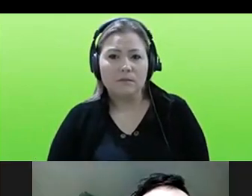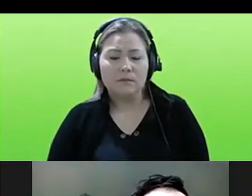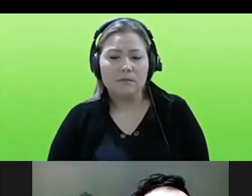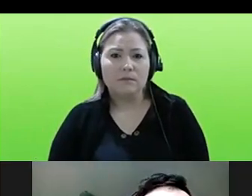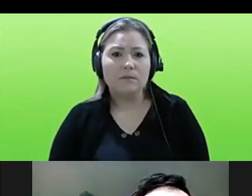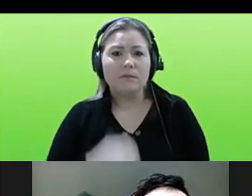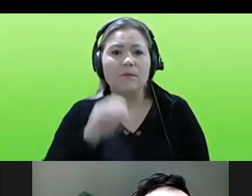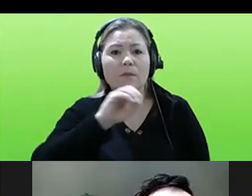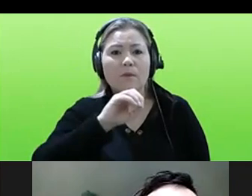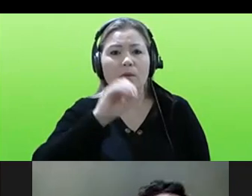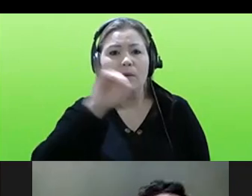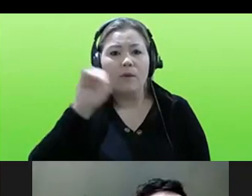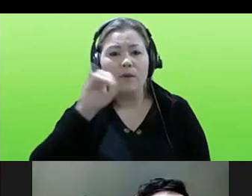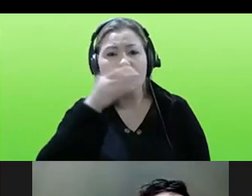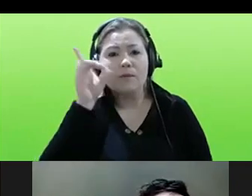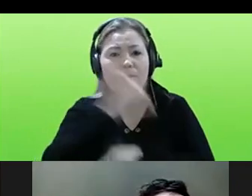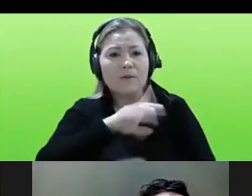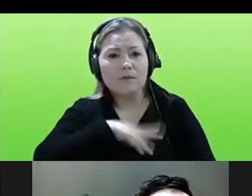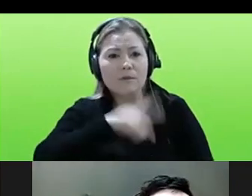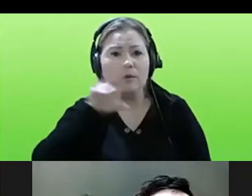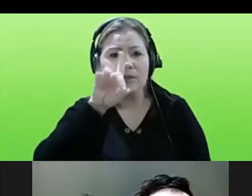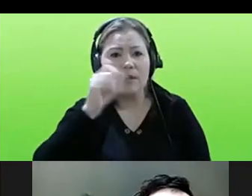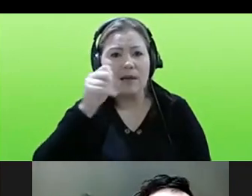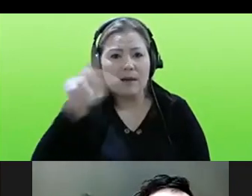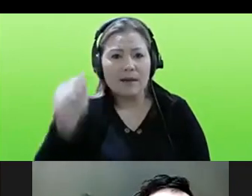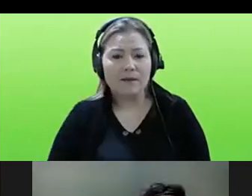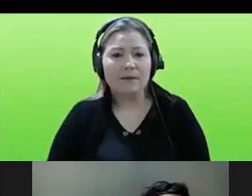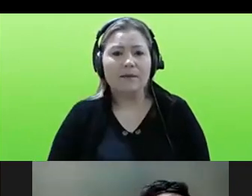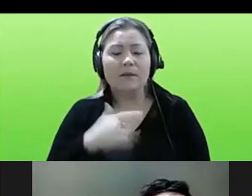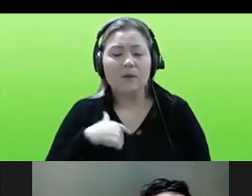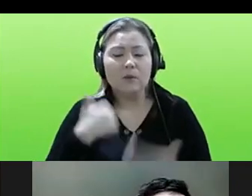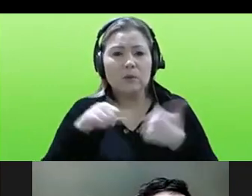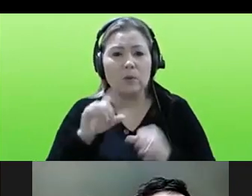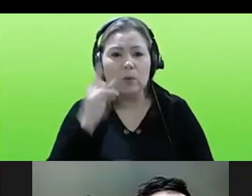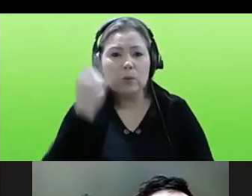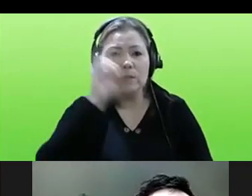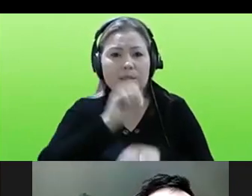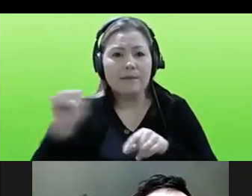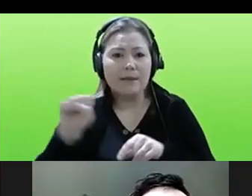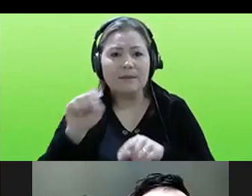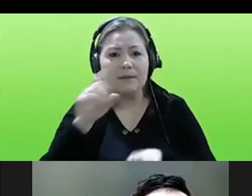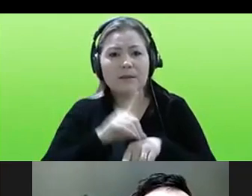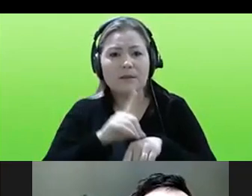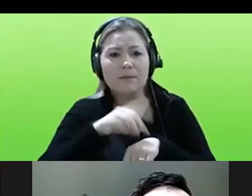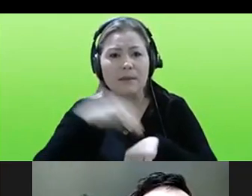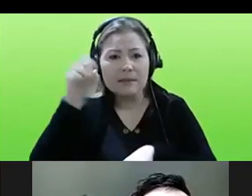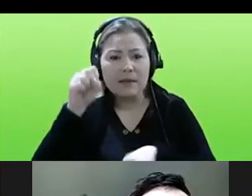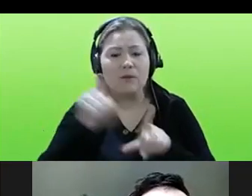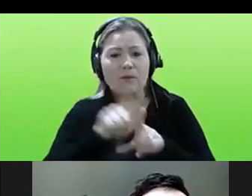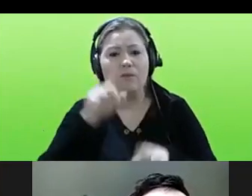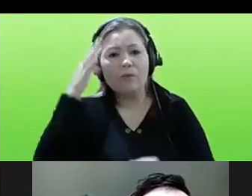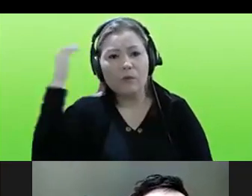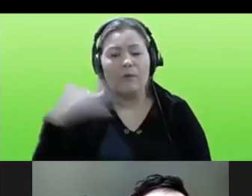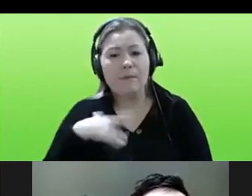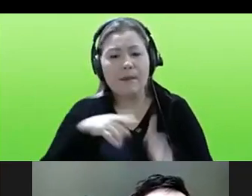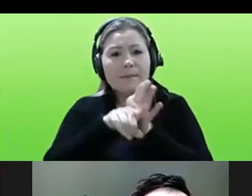Olá, bom dia. Meu nome é Andiara Letícia. Eu estou no último semestre do mestrado em filosofia. A minha pesquisa